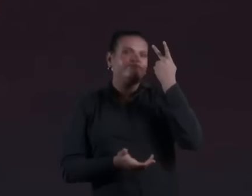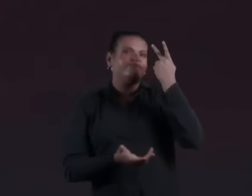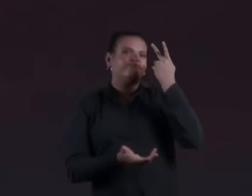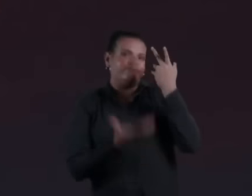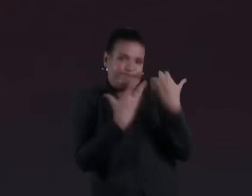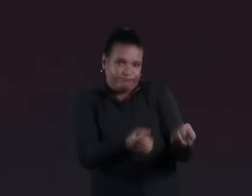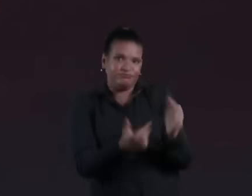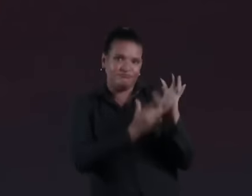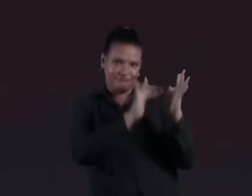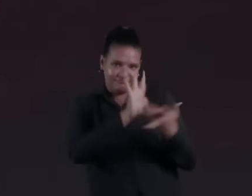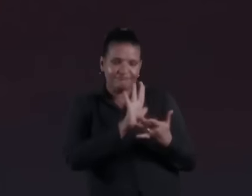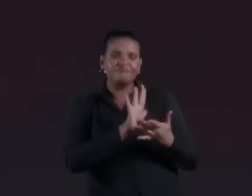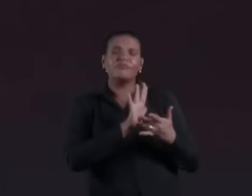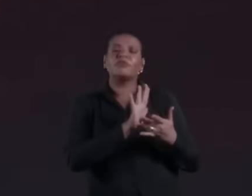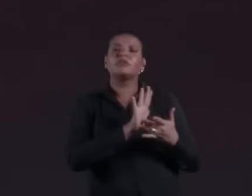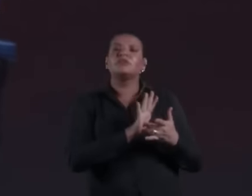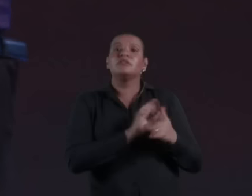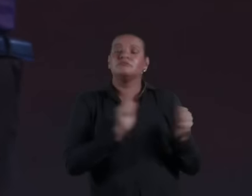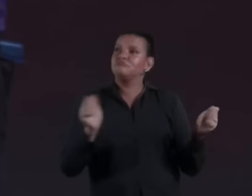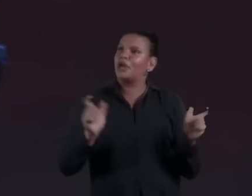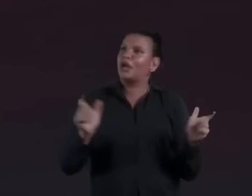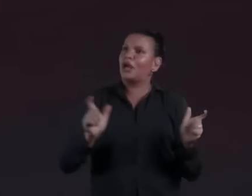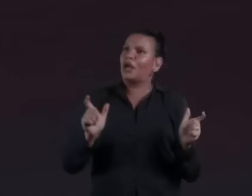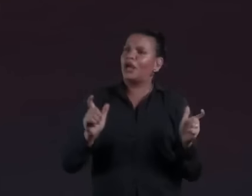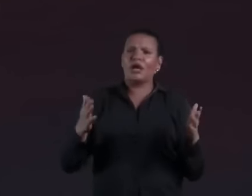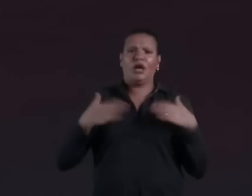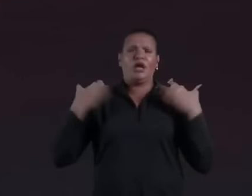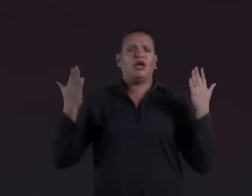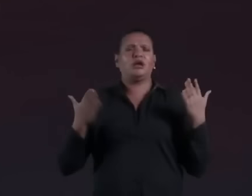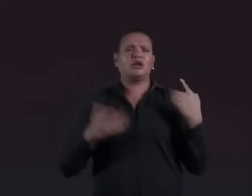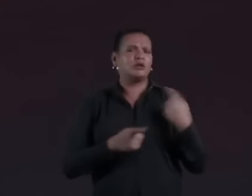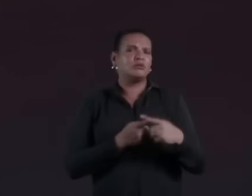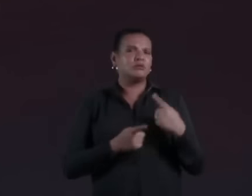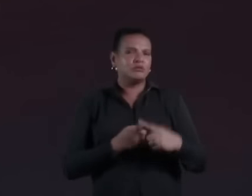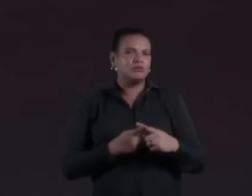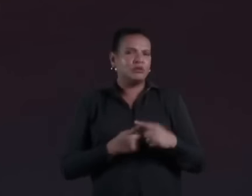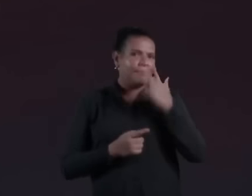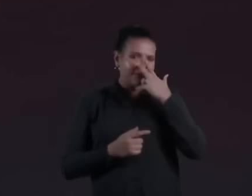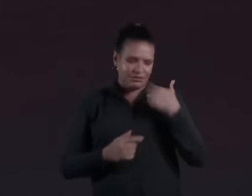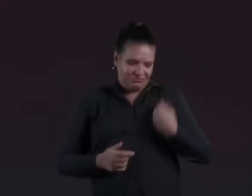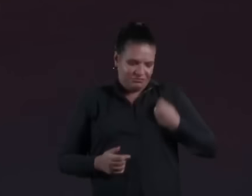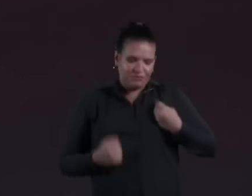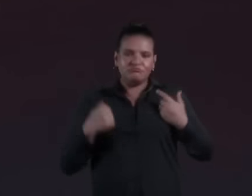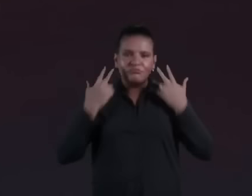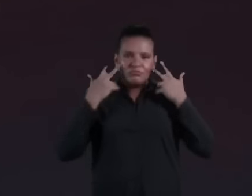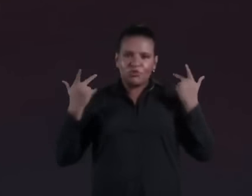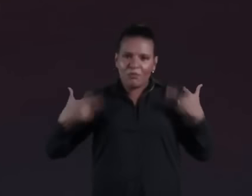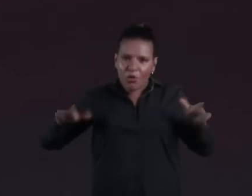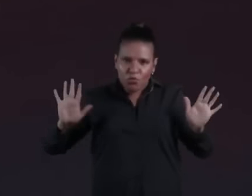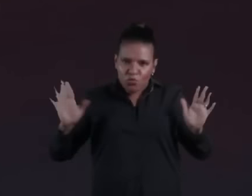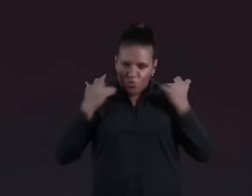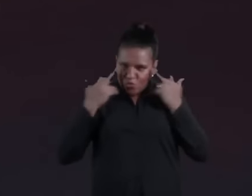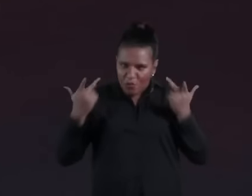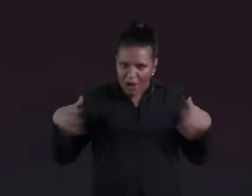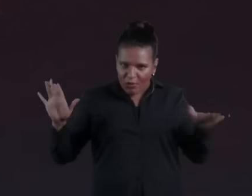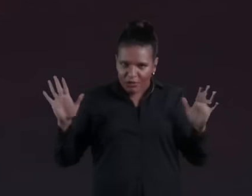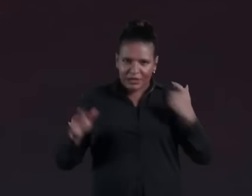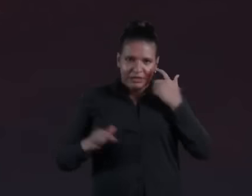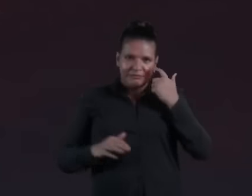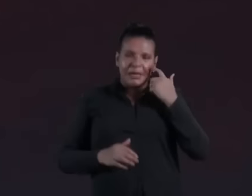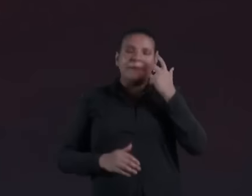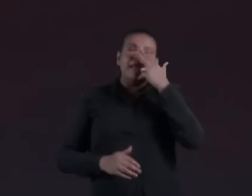surpreendidos ao perceber que a velha natureza não morreu sim